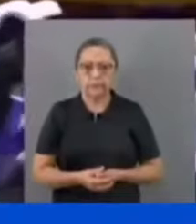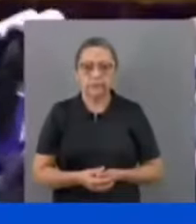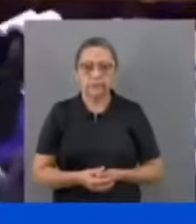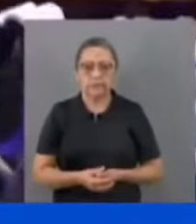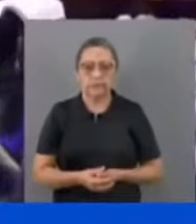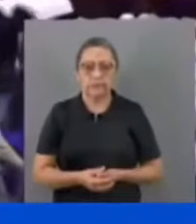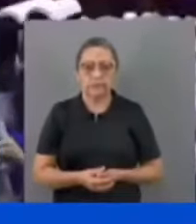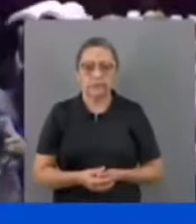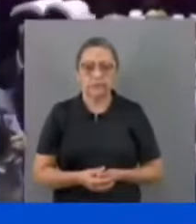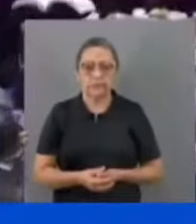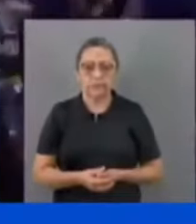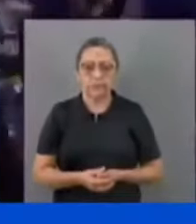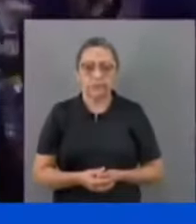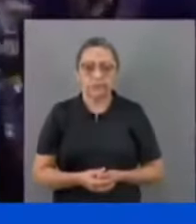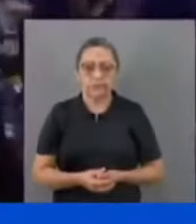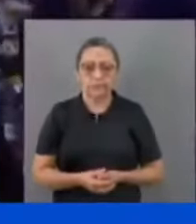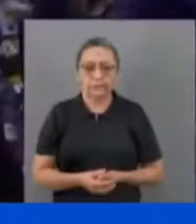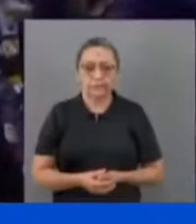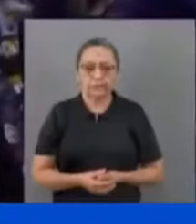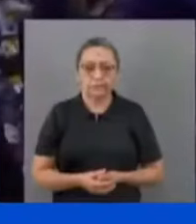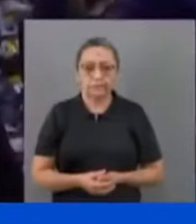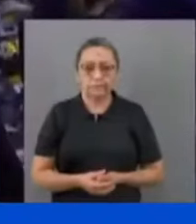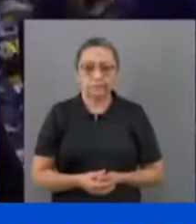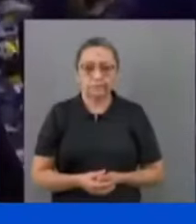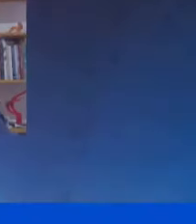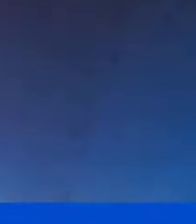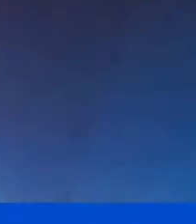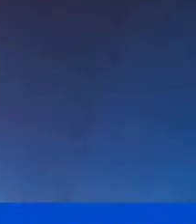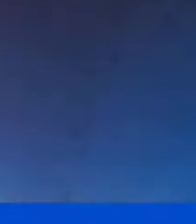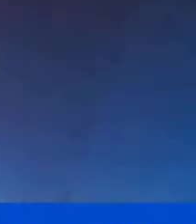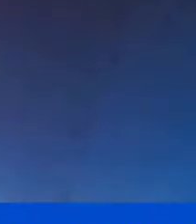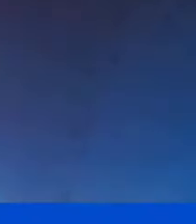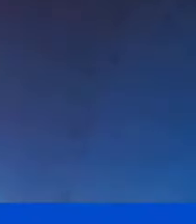o Arthur Lira ainda tem vários candidatos e diz que em setembro vai fazer essa escolha.